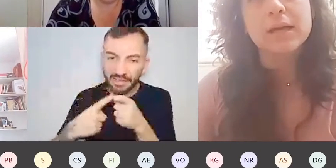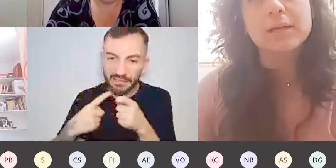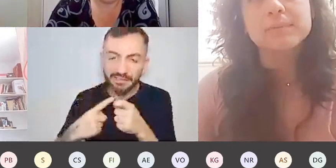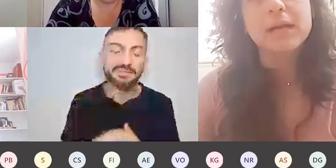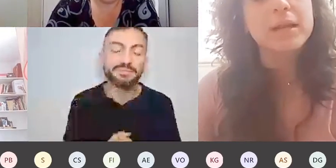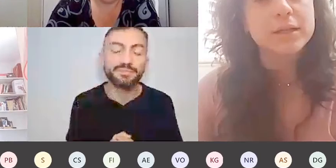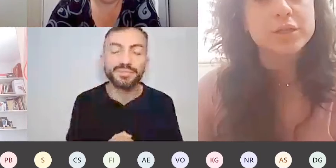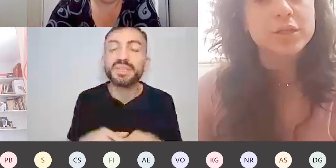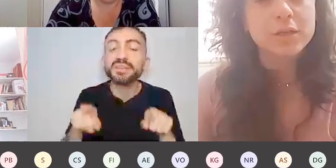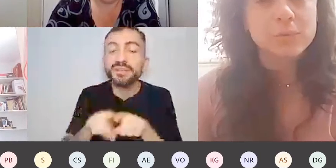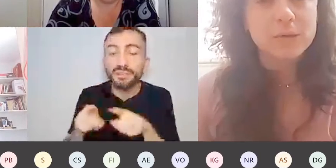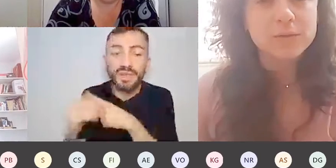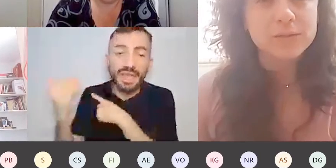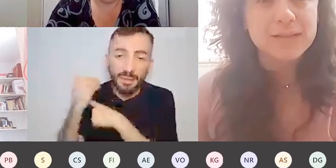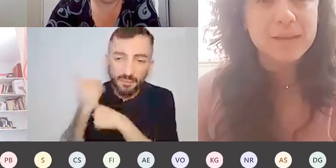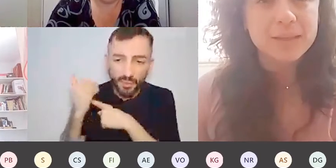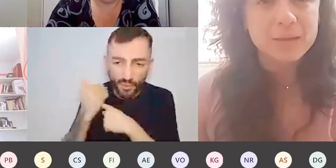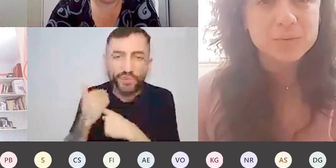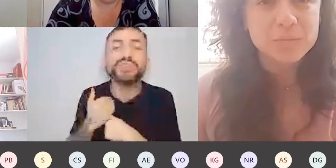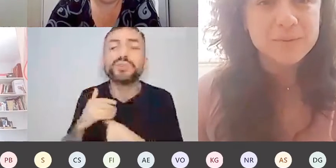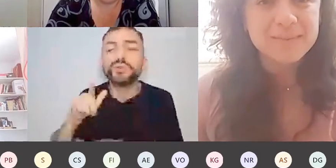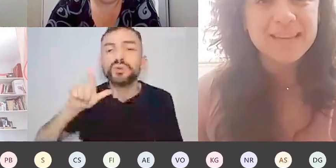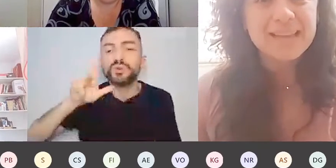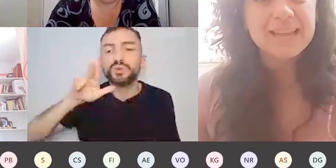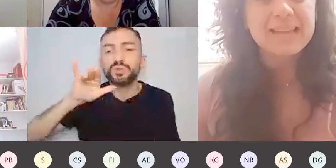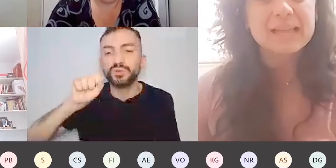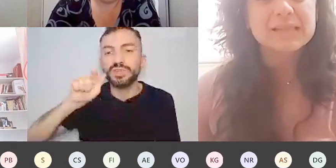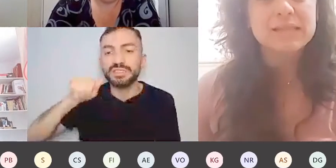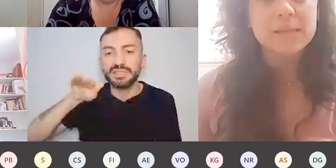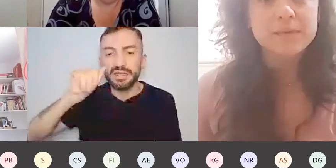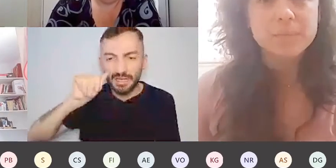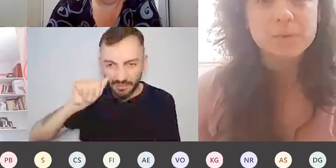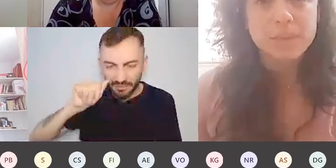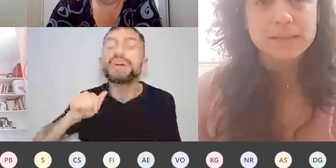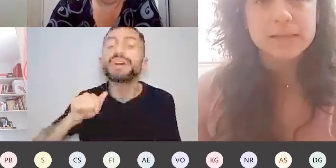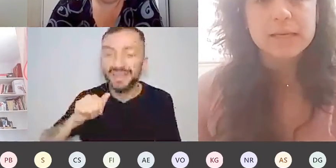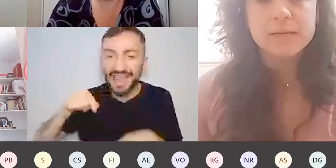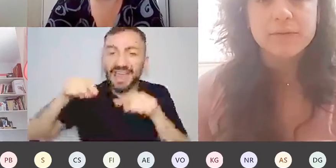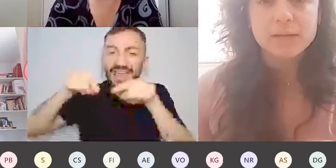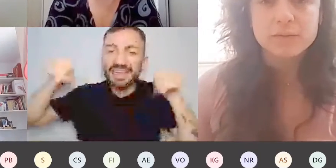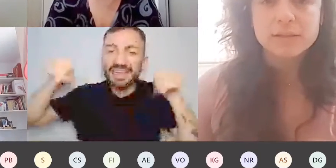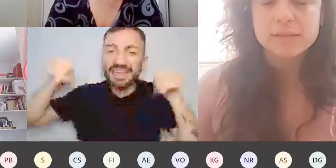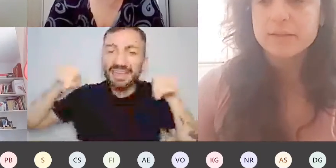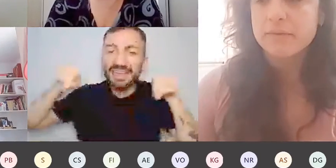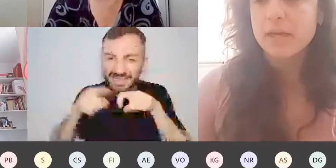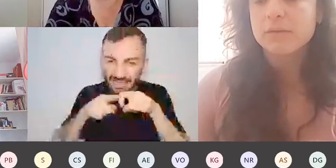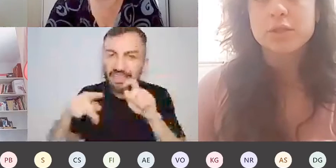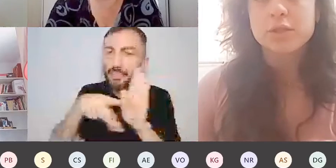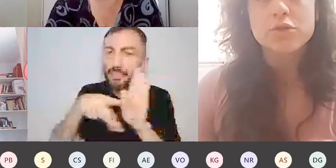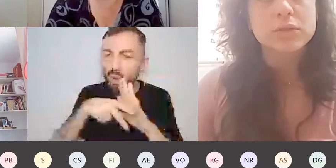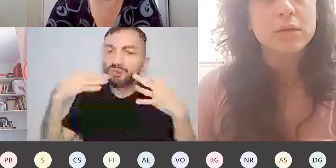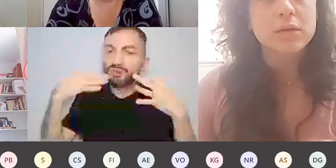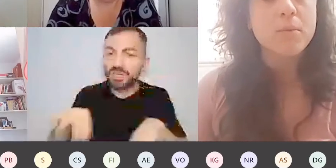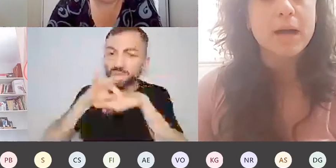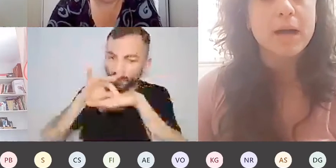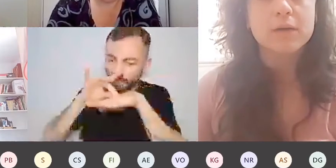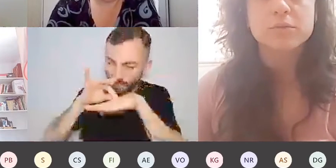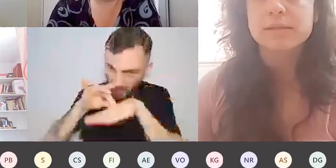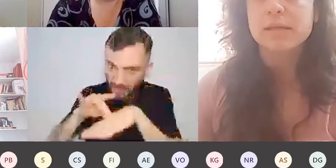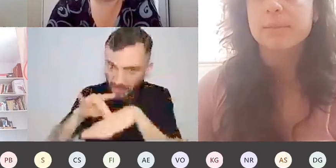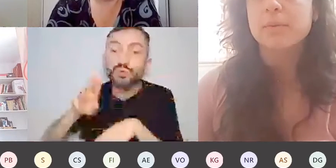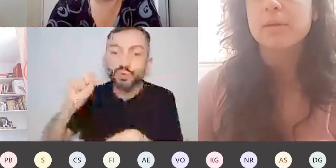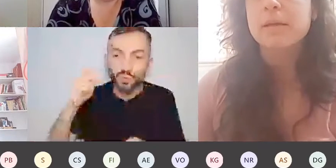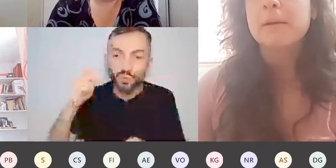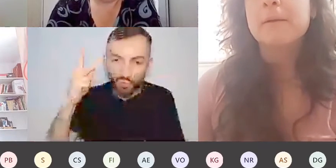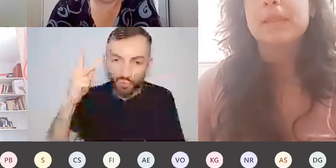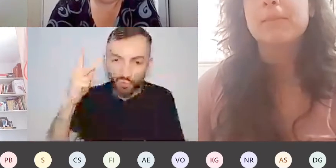também da Clínica de Direitos Humanos Luiz Gama, da USP, né? Sempre foi muito parceira em vários desses eventos. A gente conseguiu com o Marcos,